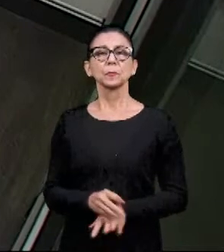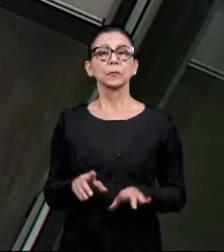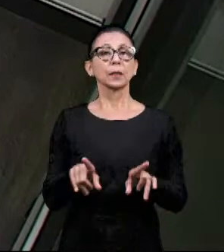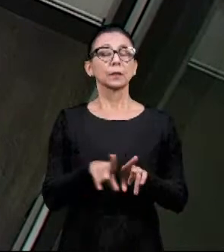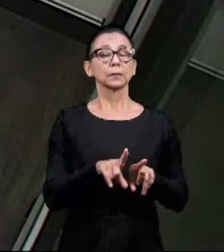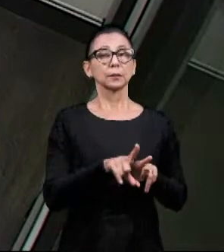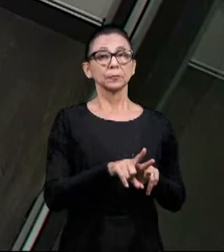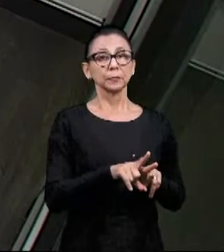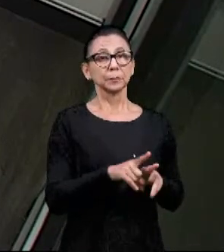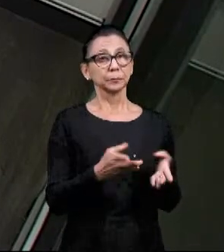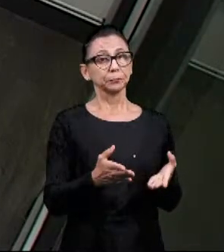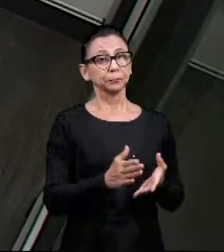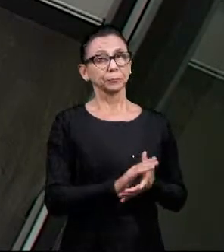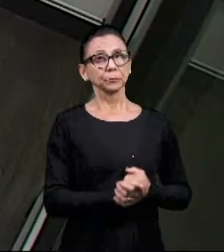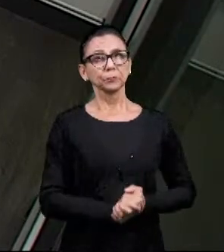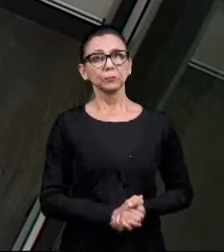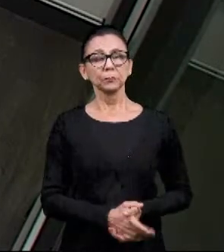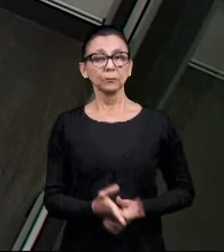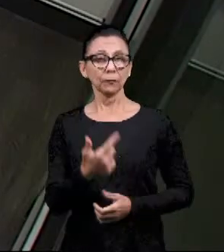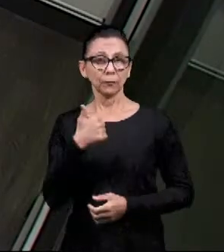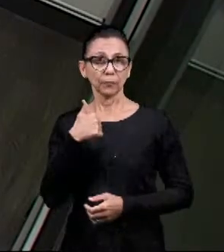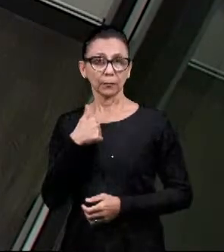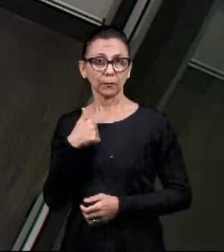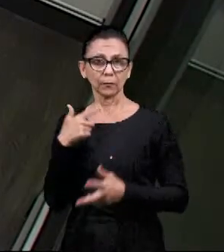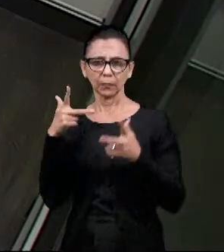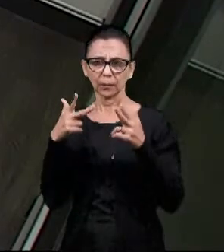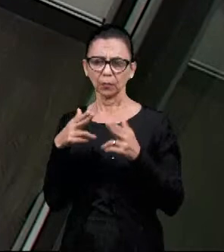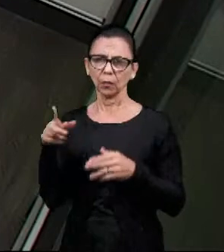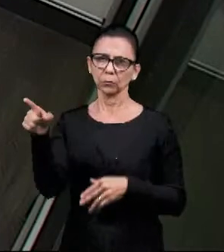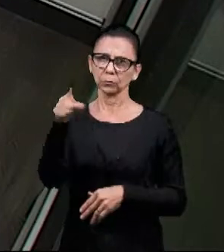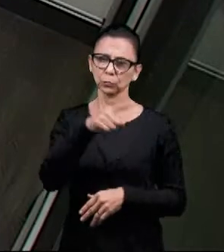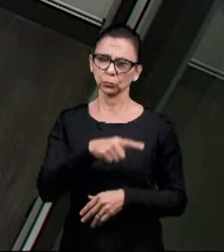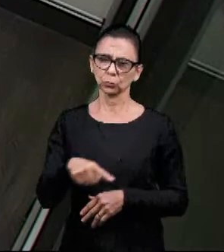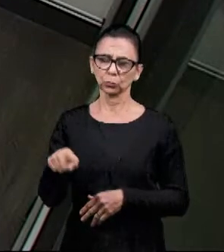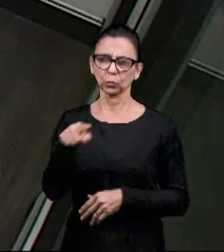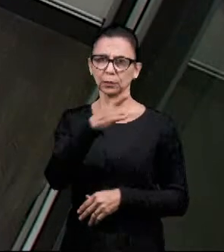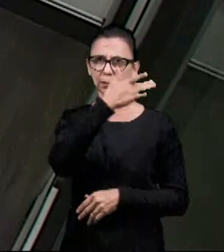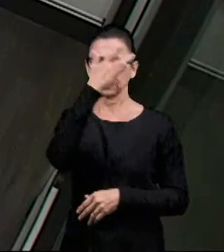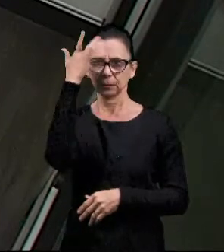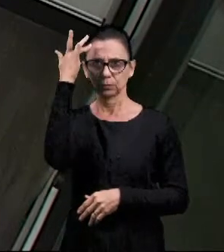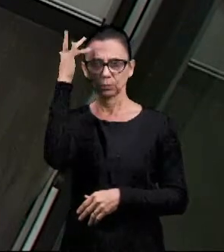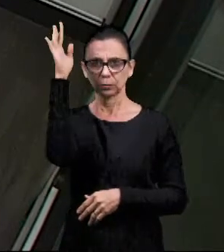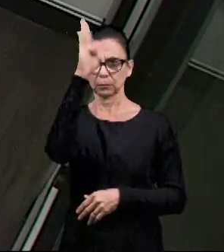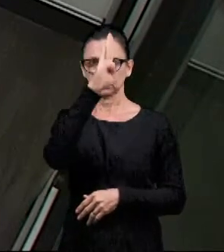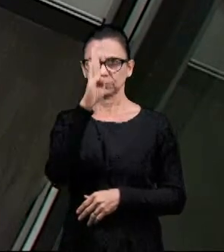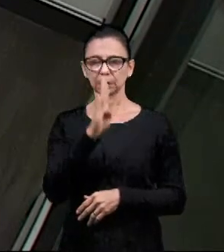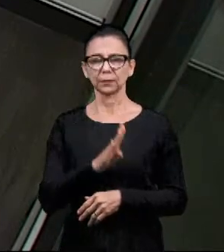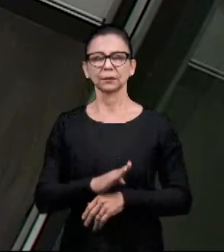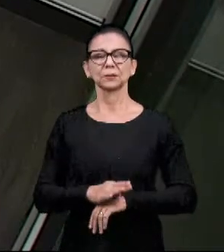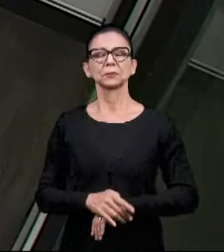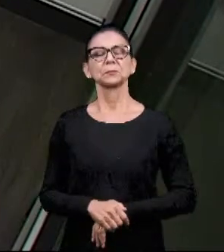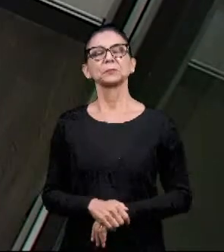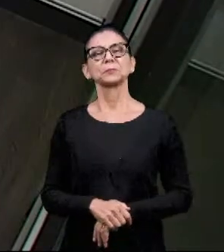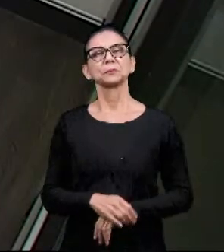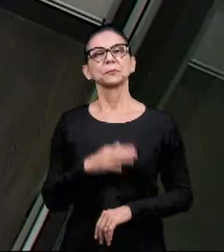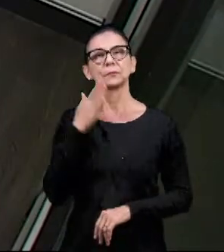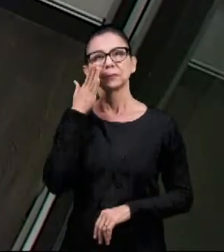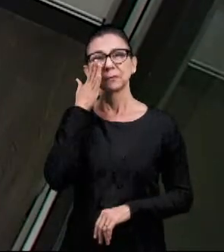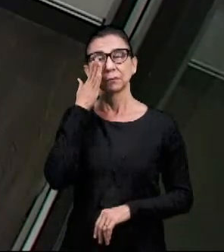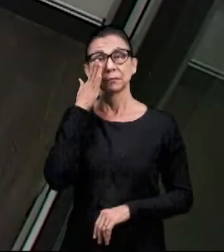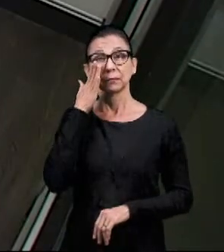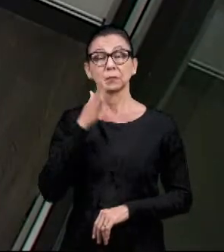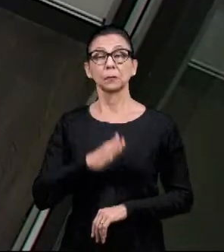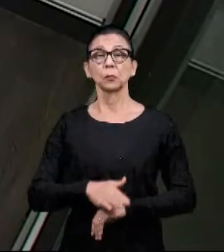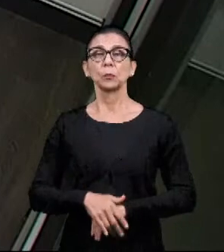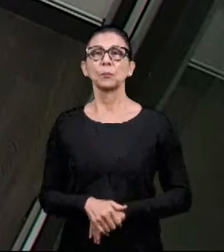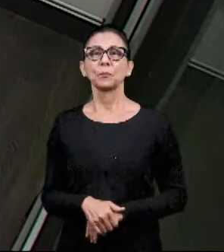eu, como todo brasileiro, né, e na minha idade, eu gostava